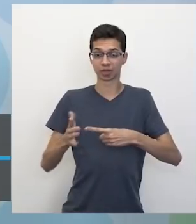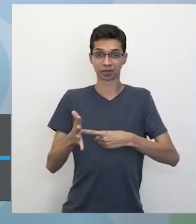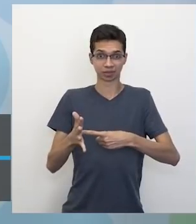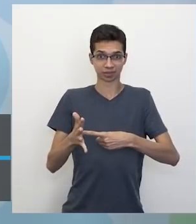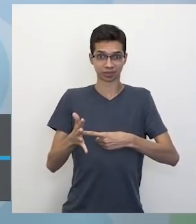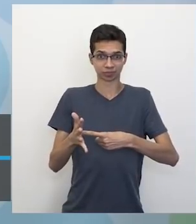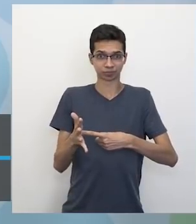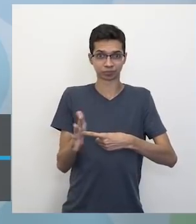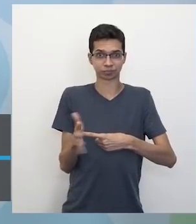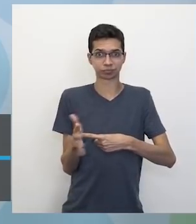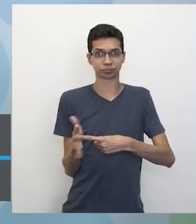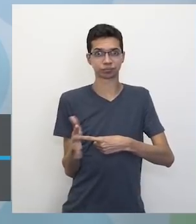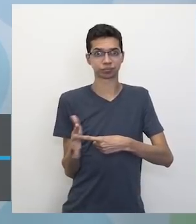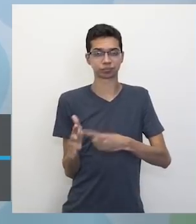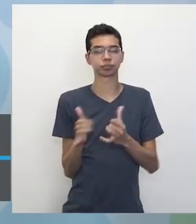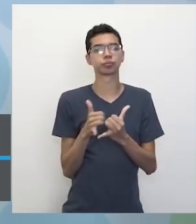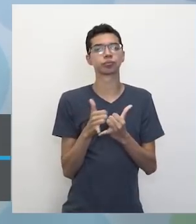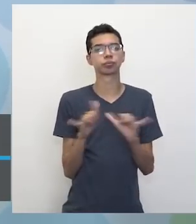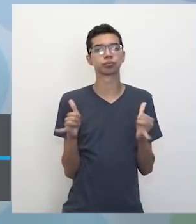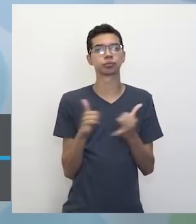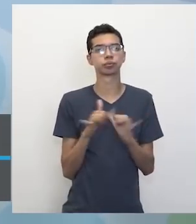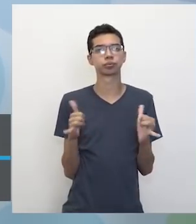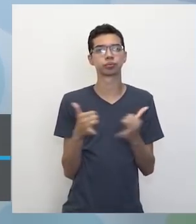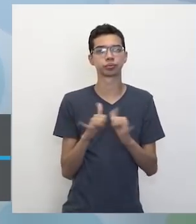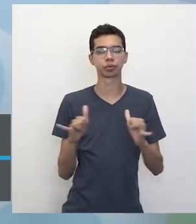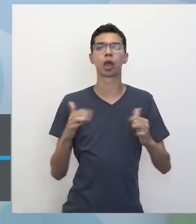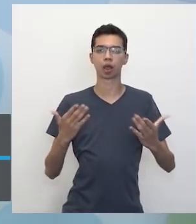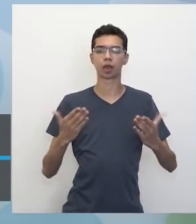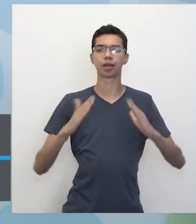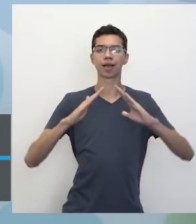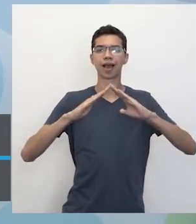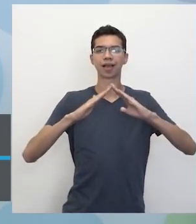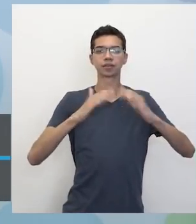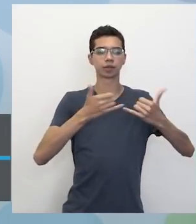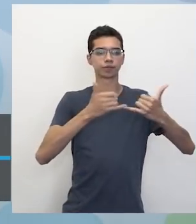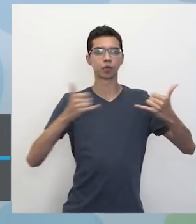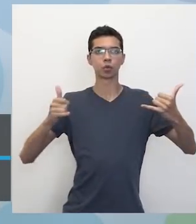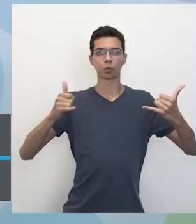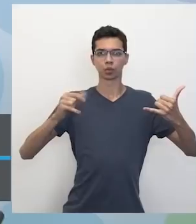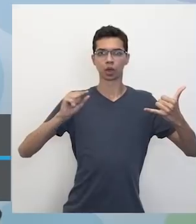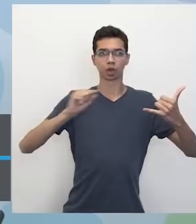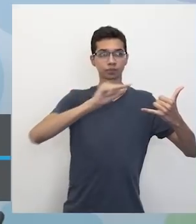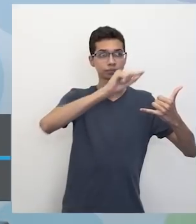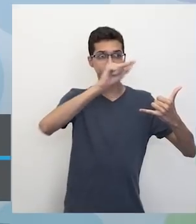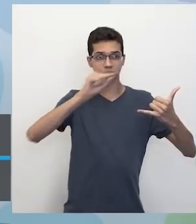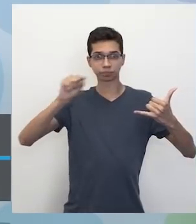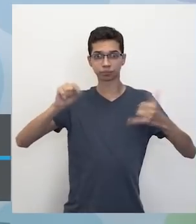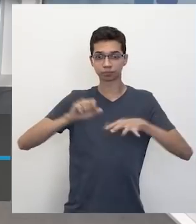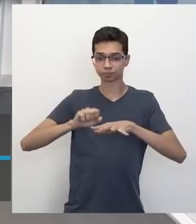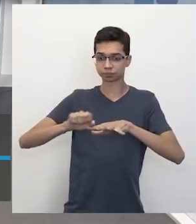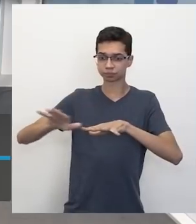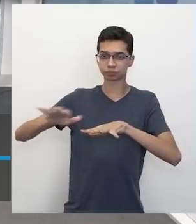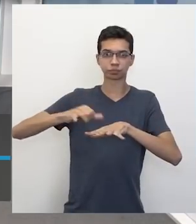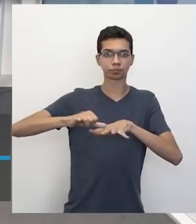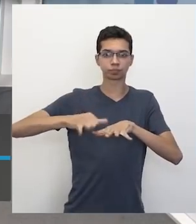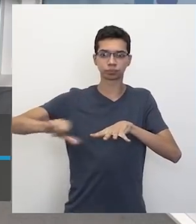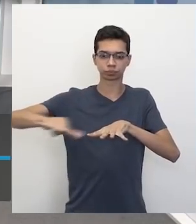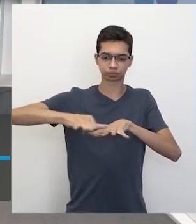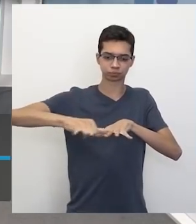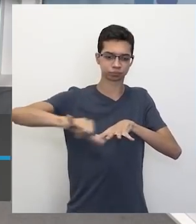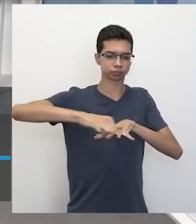usina, e aí a energia elétrica em nossa casa é transformada em alguma outra modalidade de energia, né? Talvez luminosa,